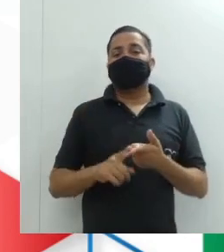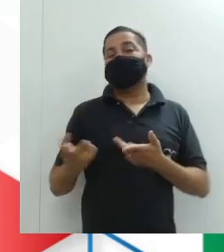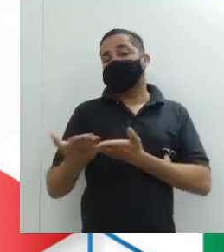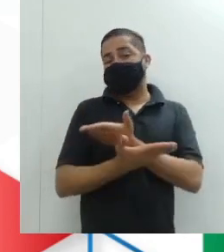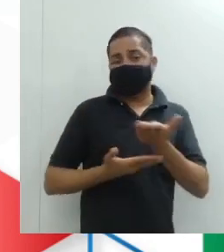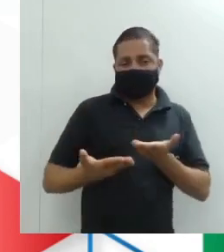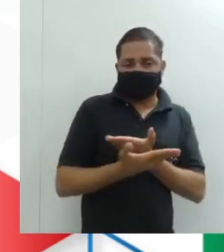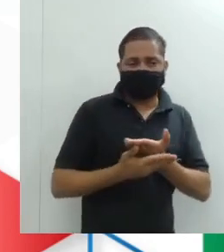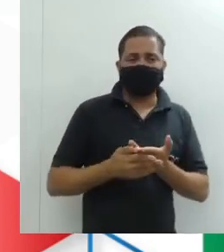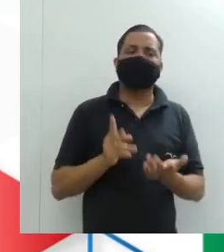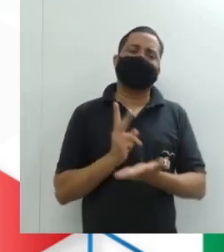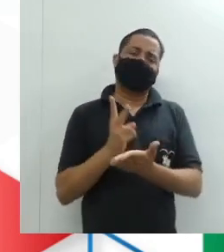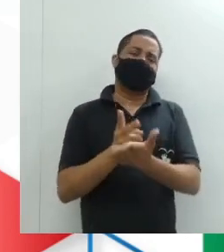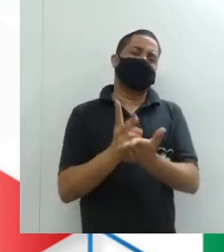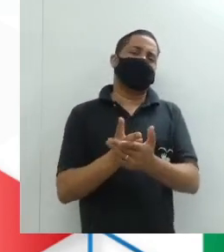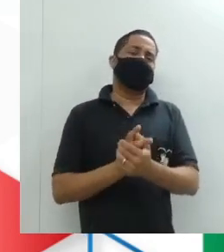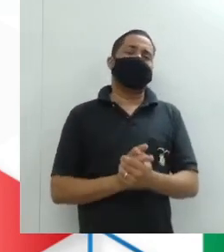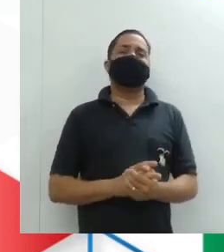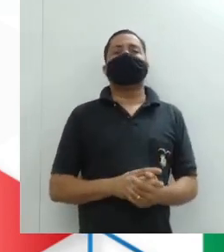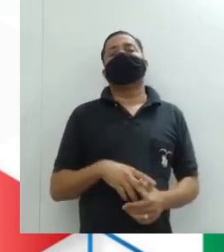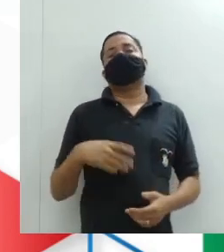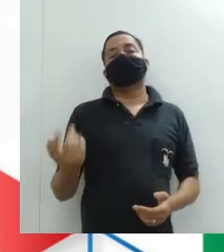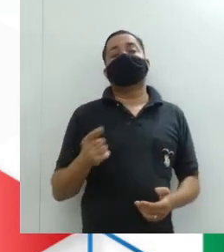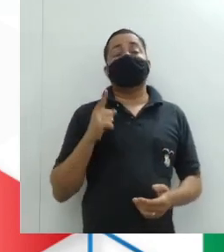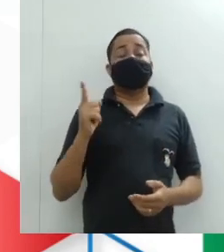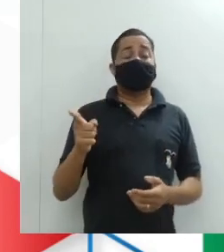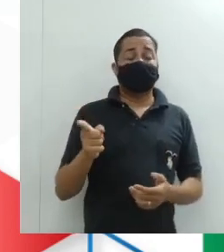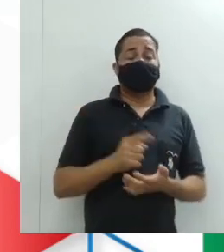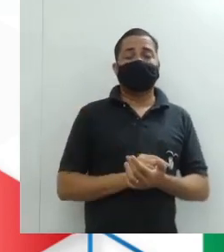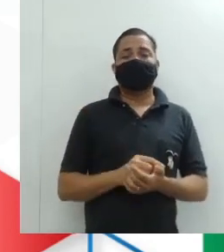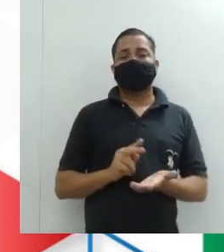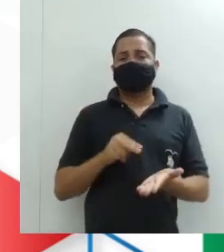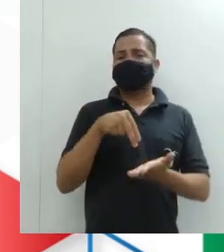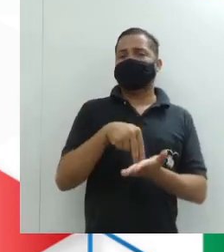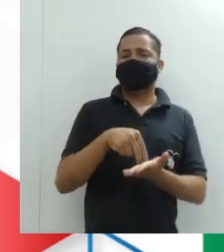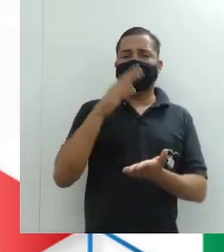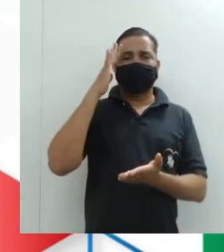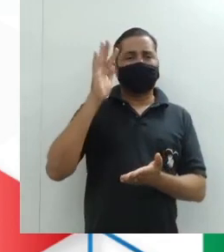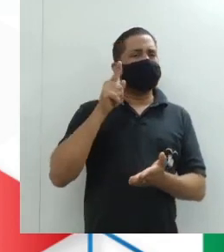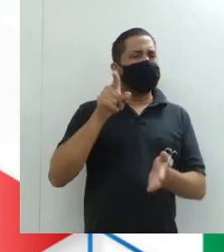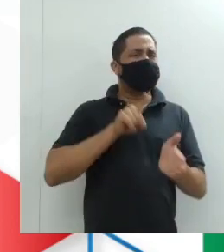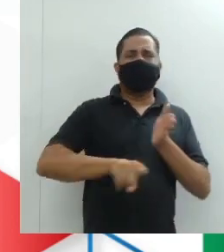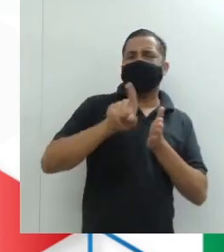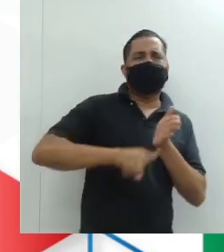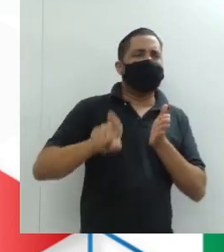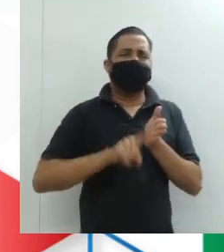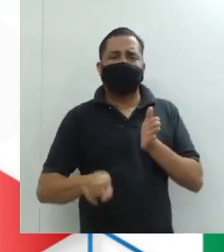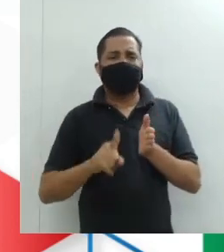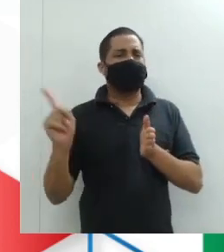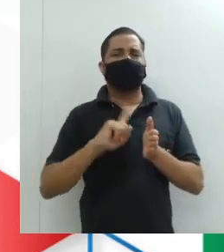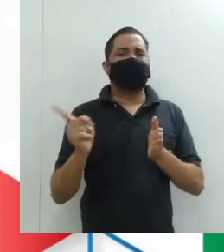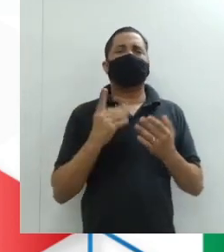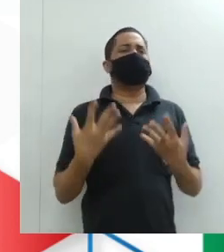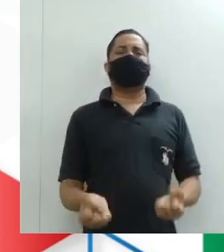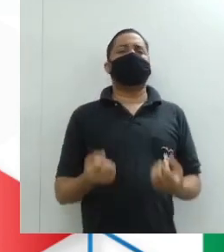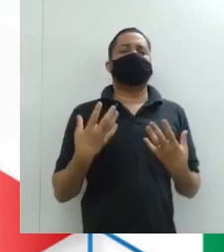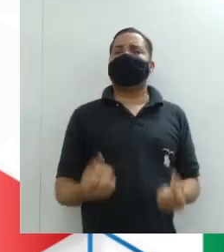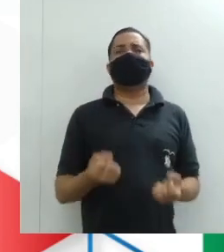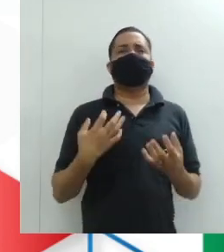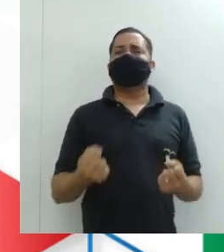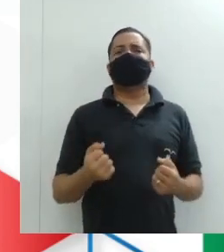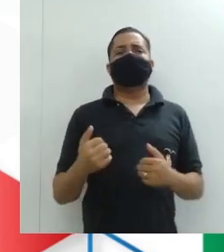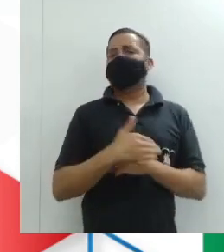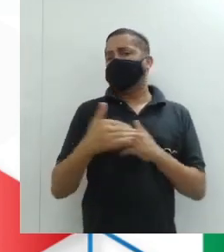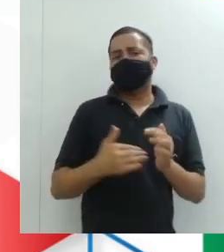que mantemos com ele. Então, a atitude filosófica é você indagar, não aceitar passivamente